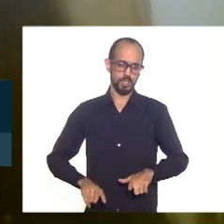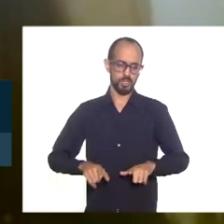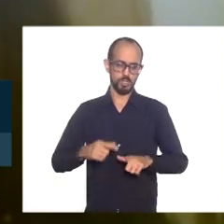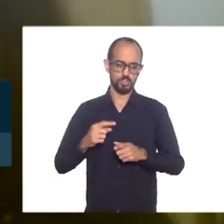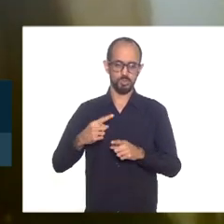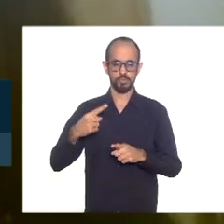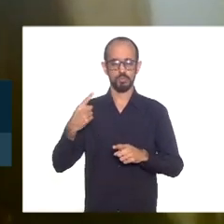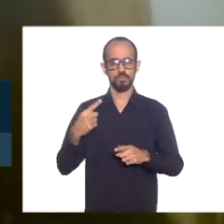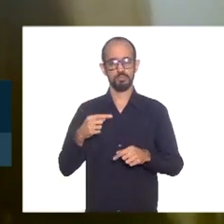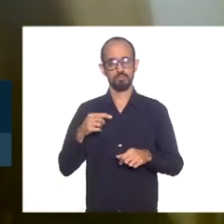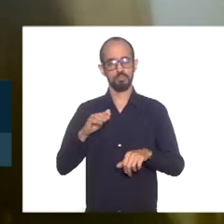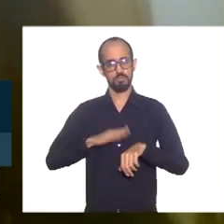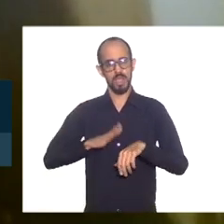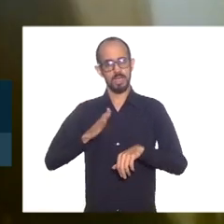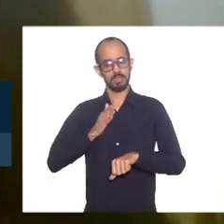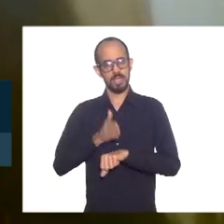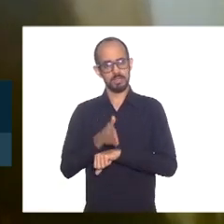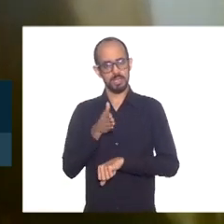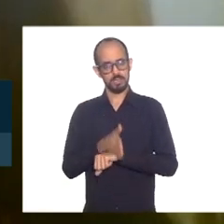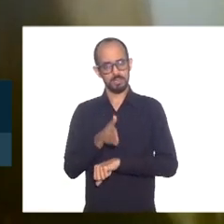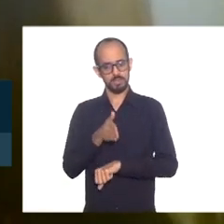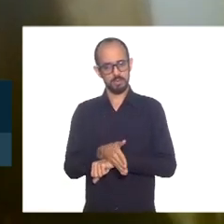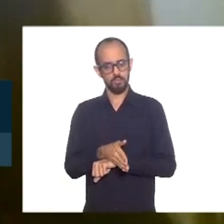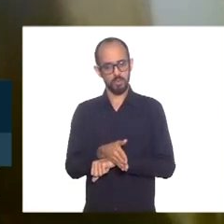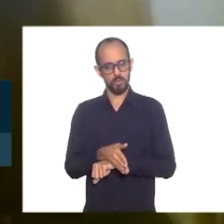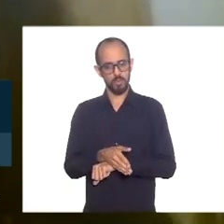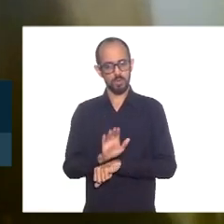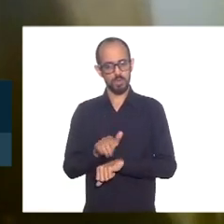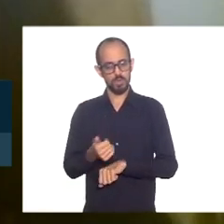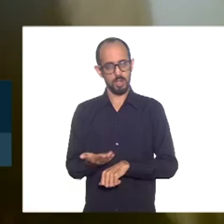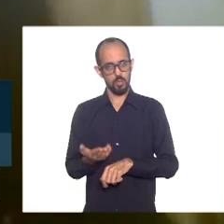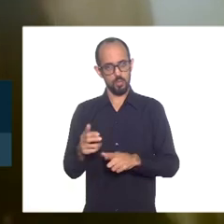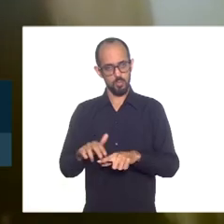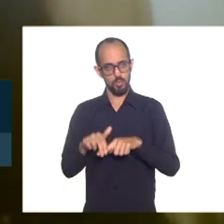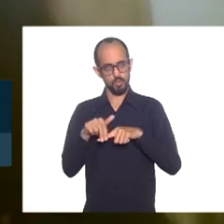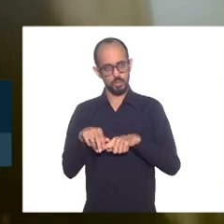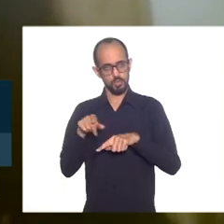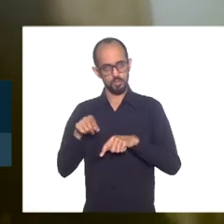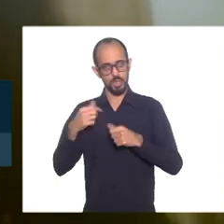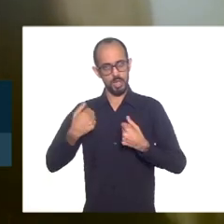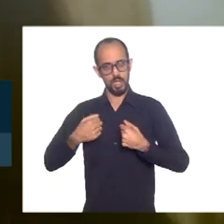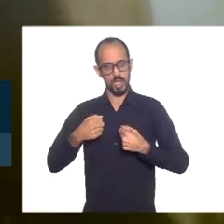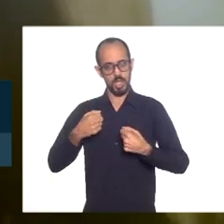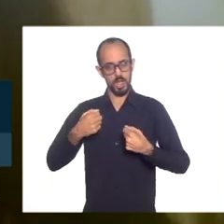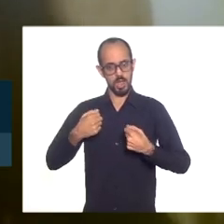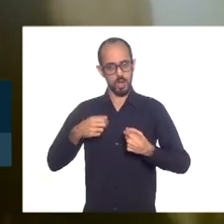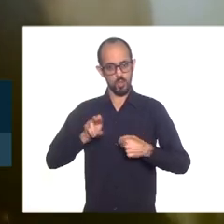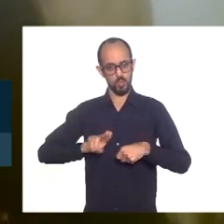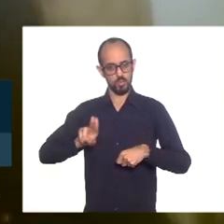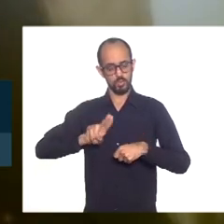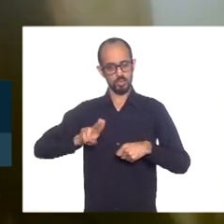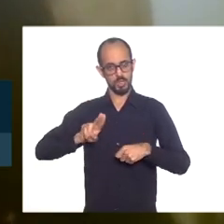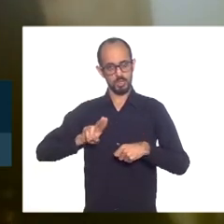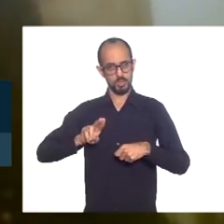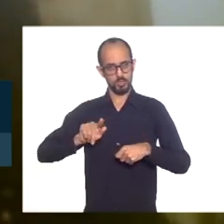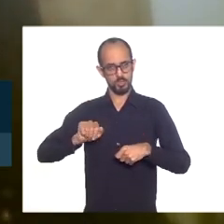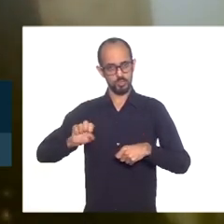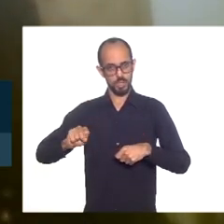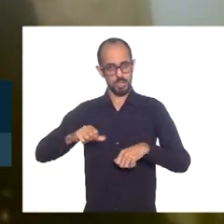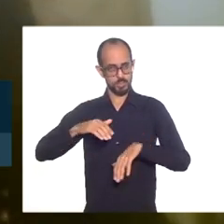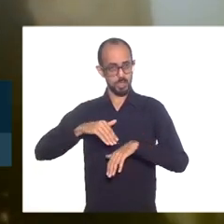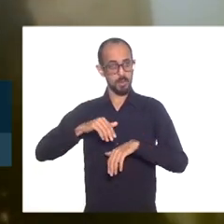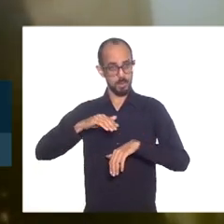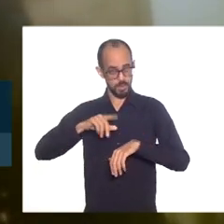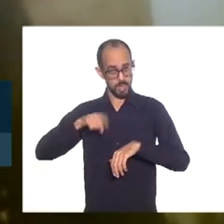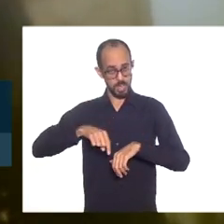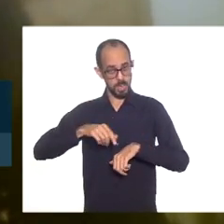um pouco mais acessível, e nesse caso, então, a demanda pelo gás aumenta